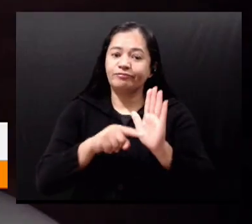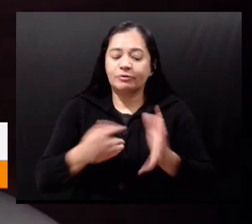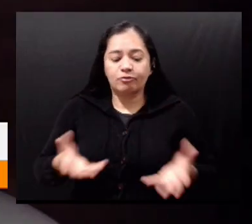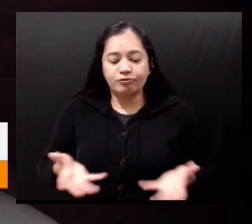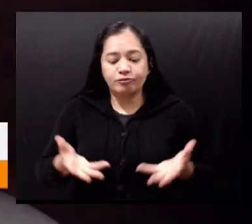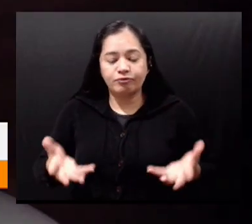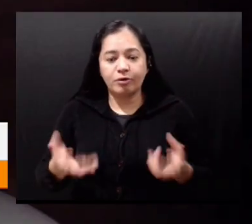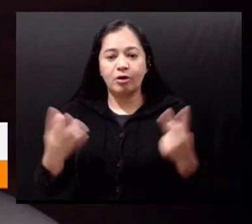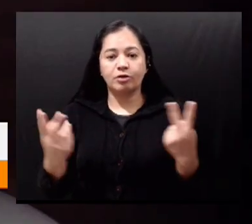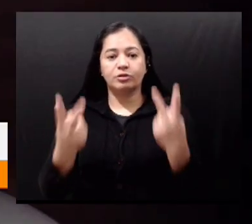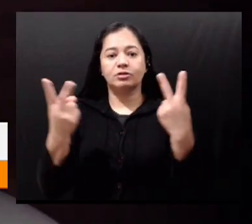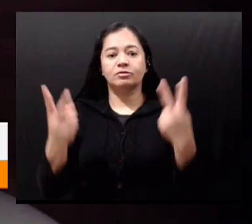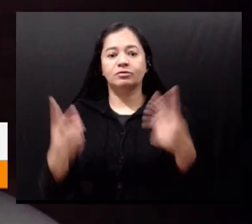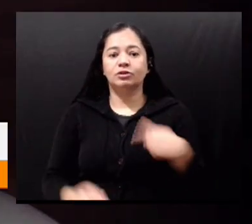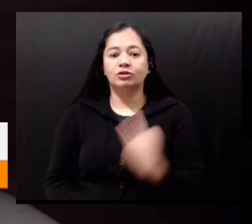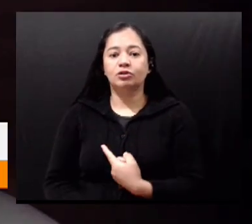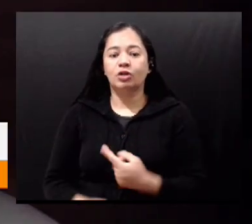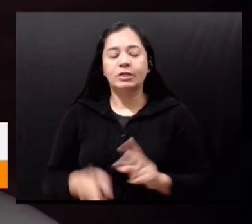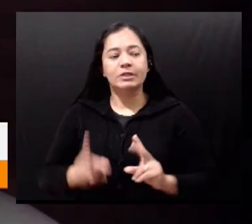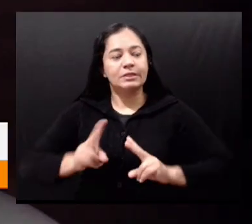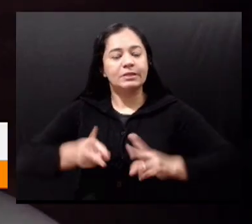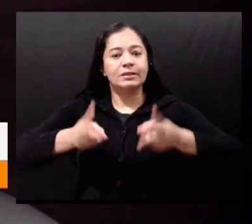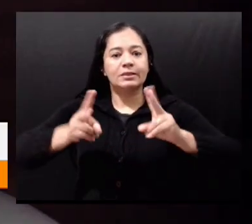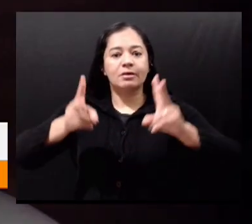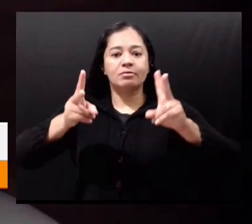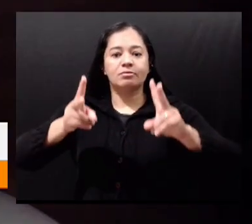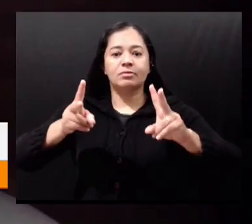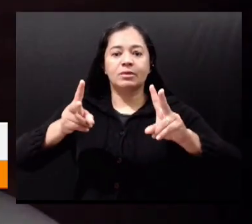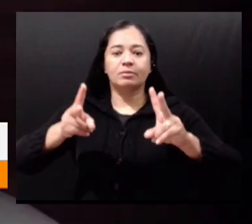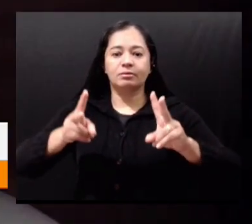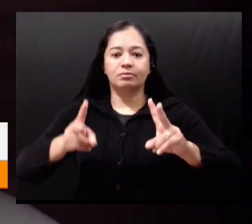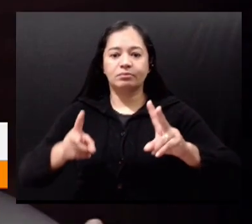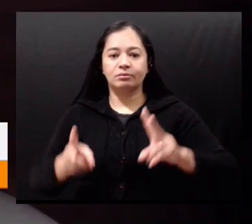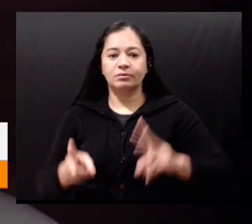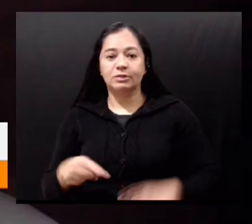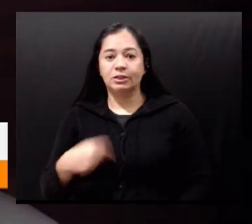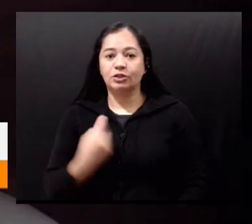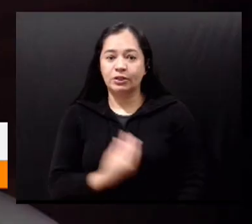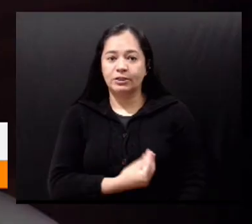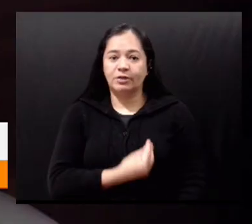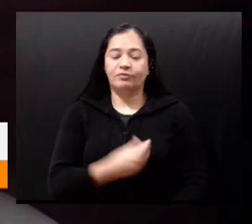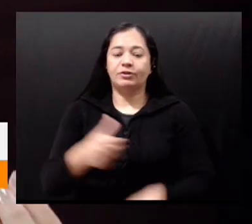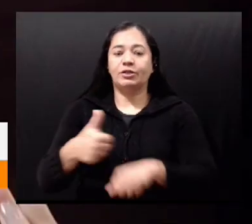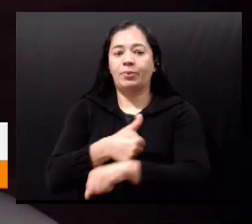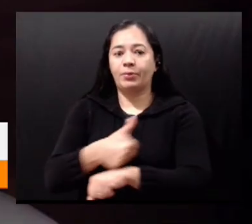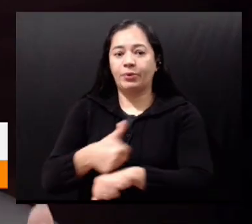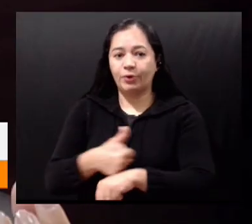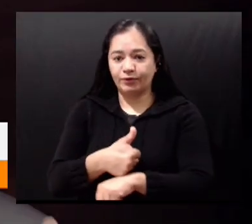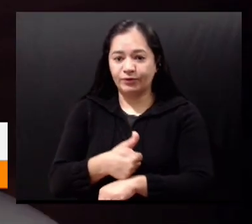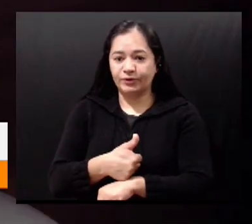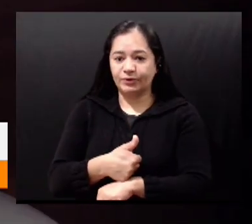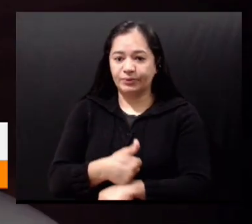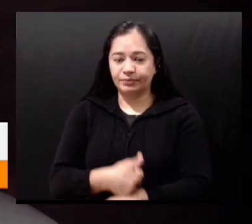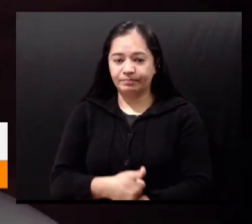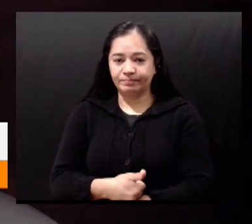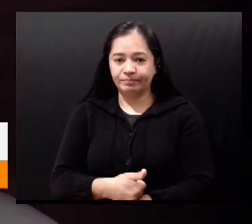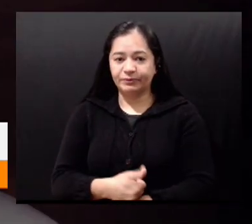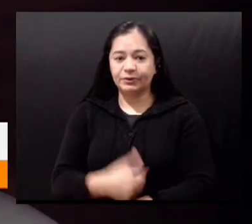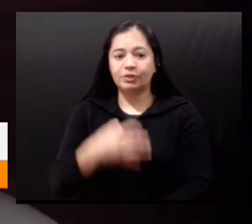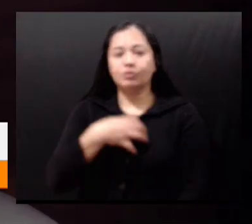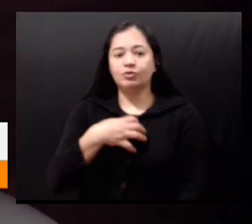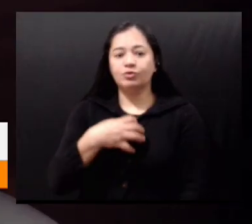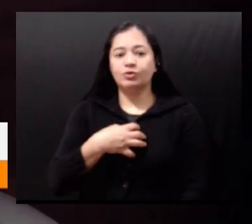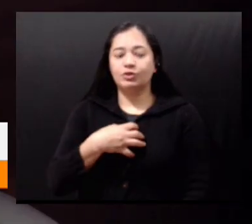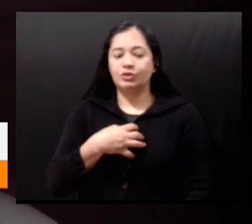a exato, gente está o tempo inteiro na nossa vida profissional, que é uma grande fonte de preocupação para